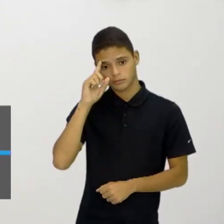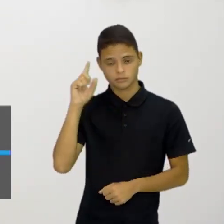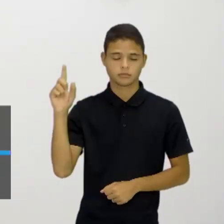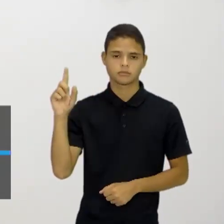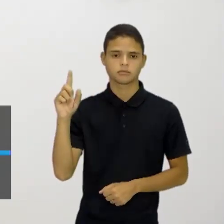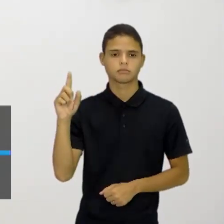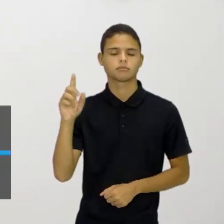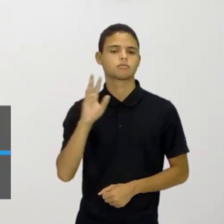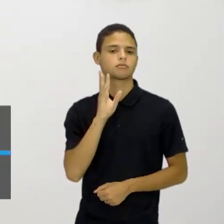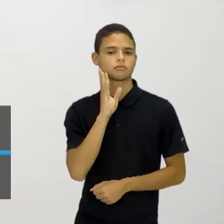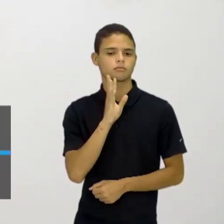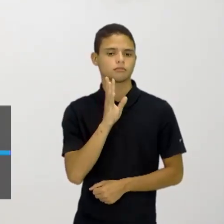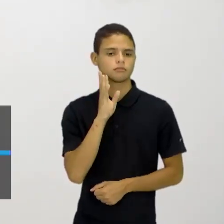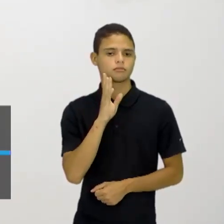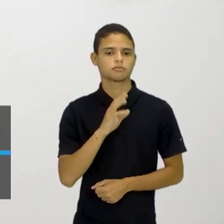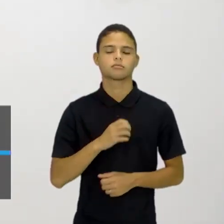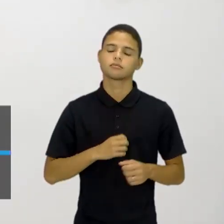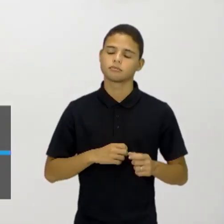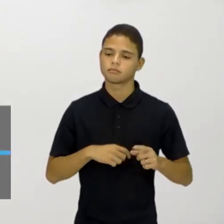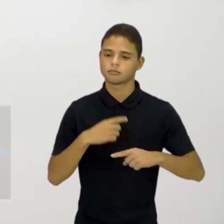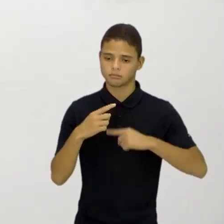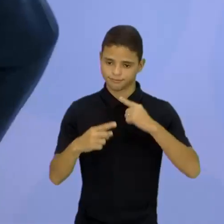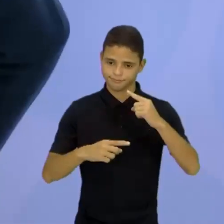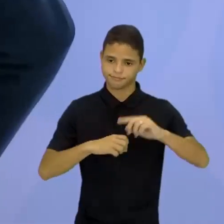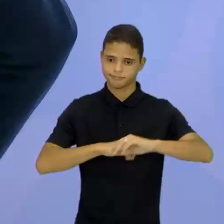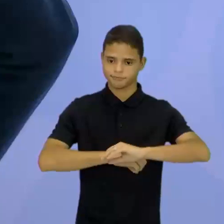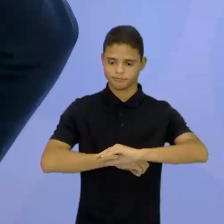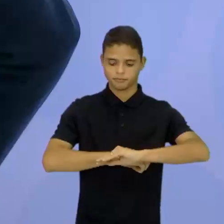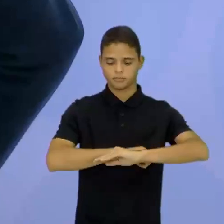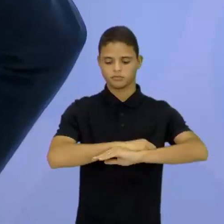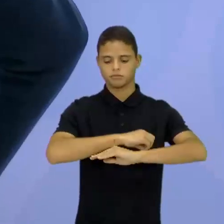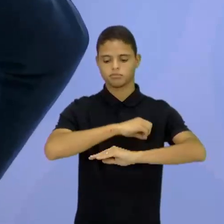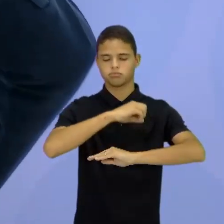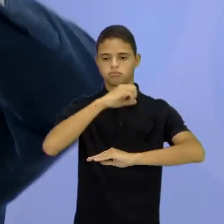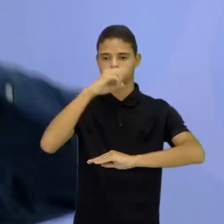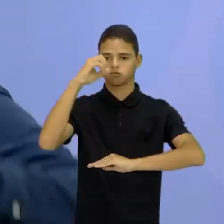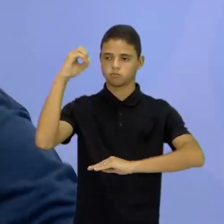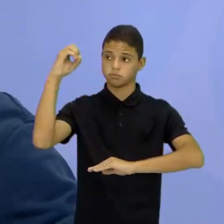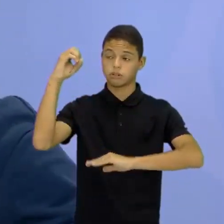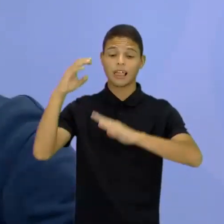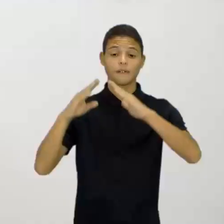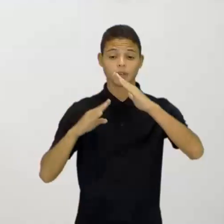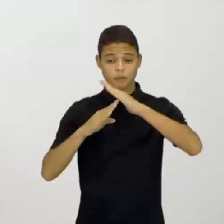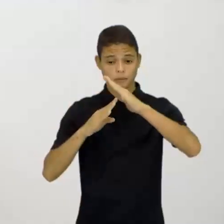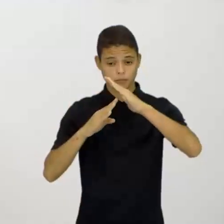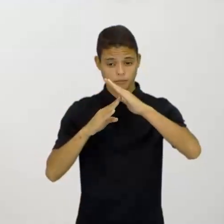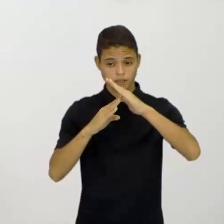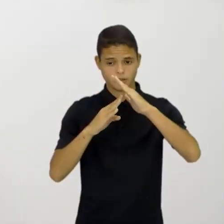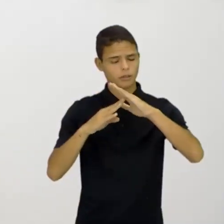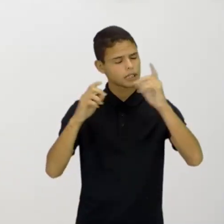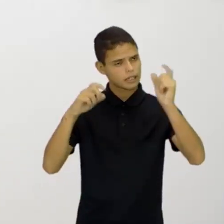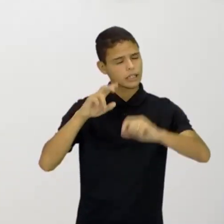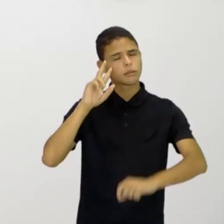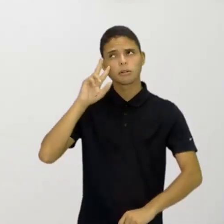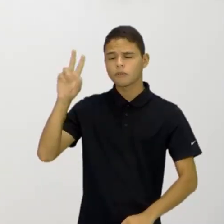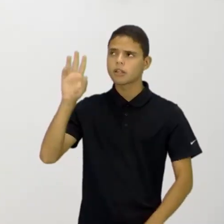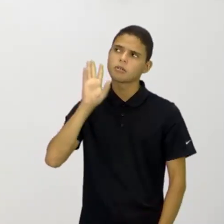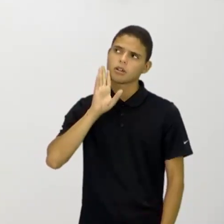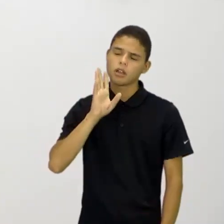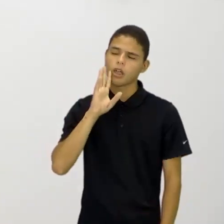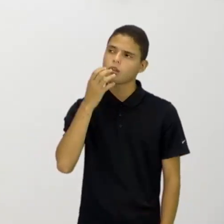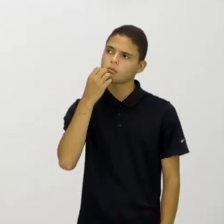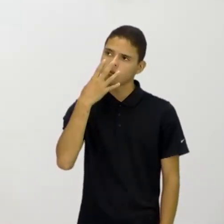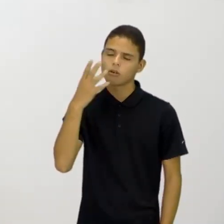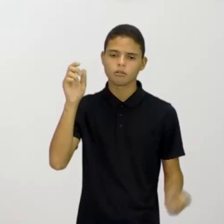cheia bacana para você ver isso né E ela se levanta e tem um ponto mais alto de de